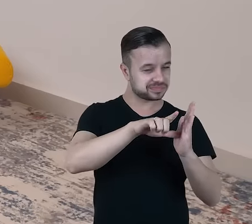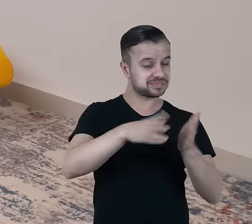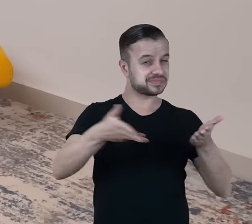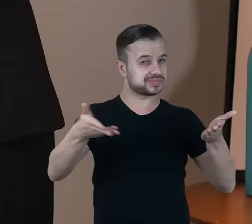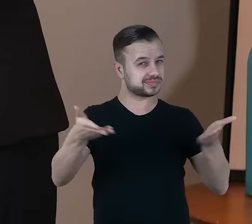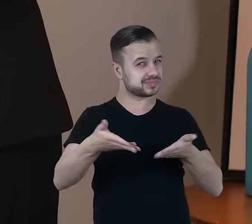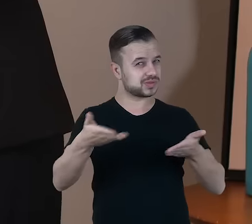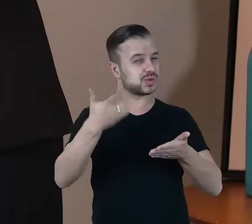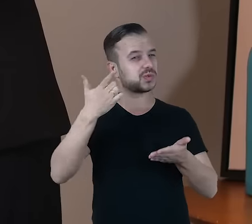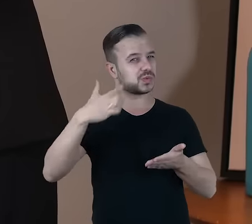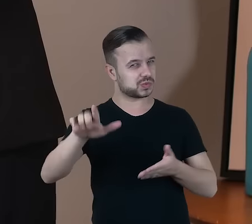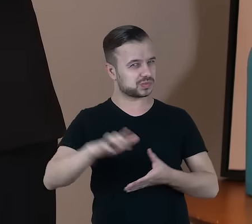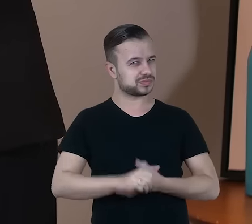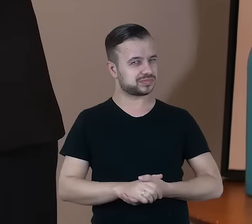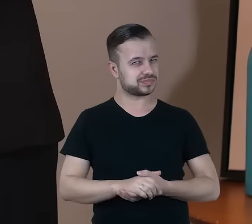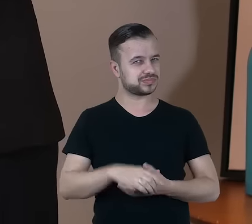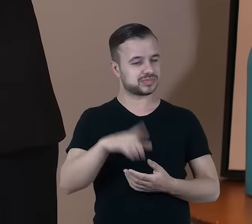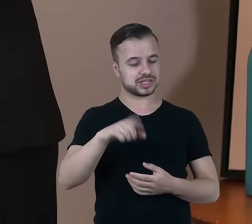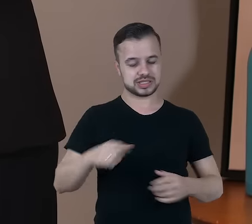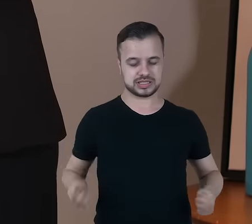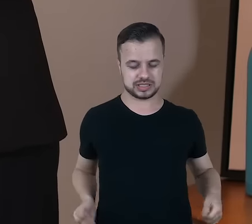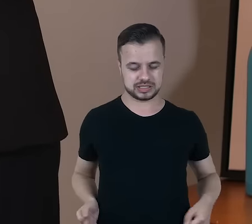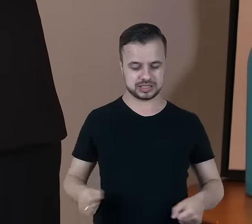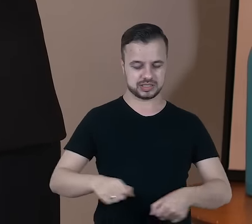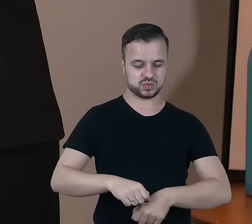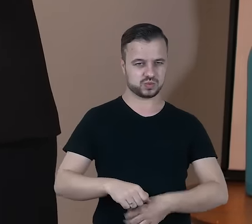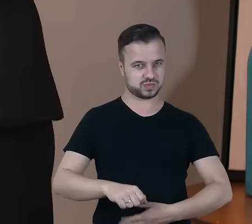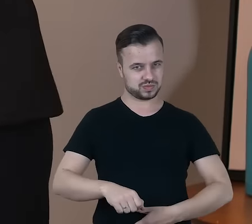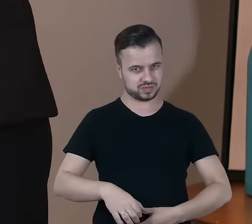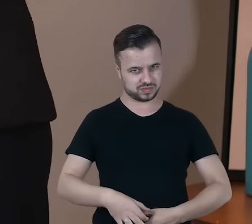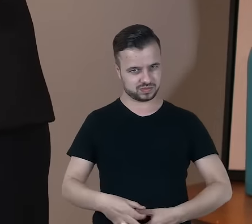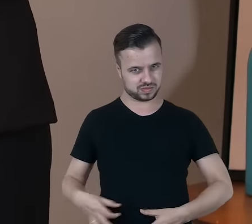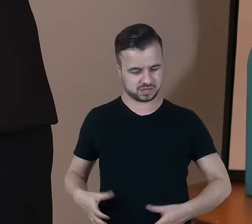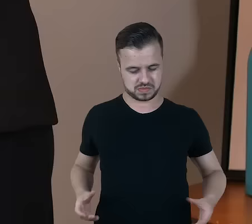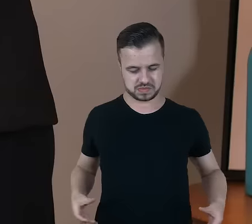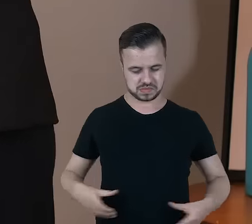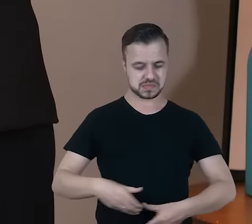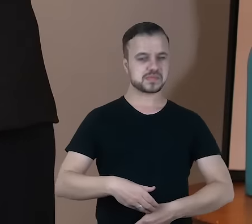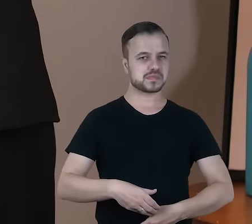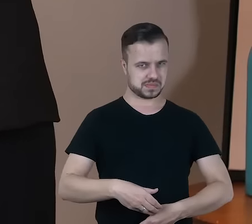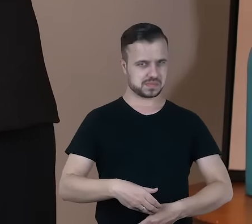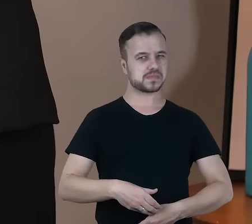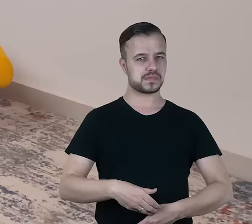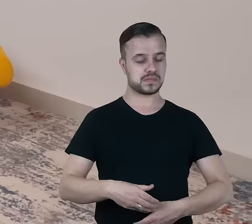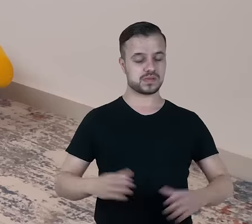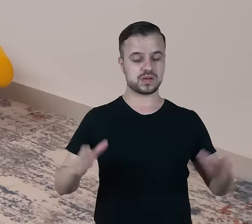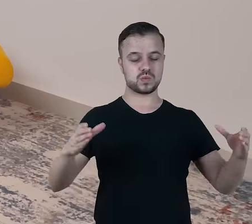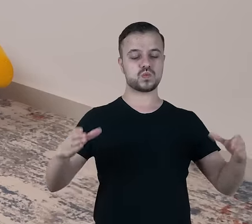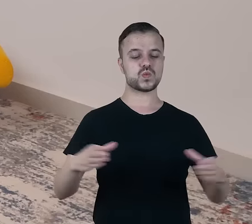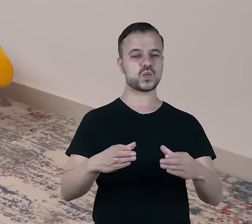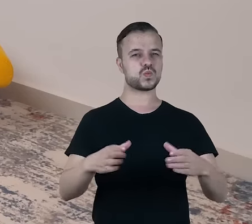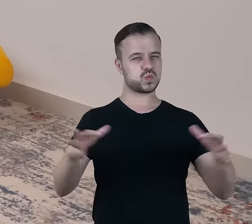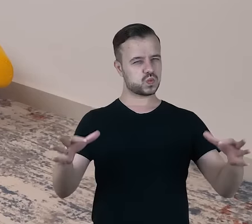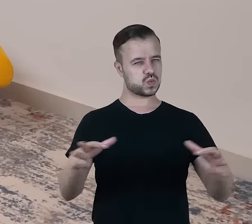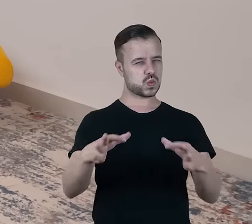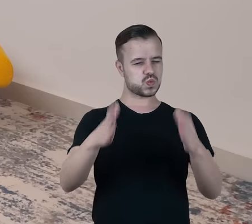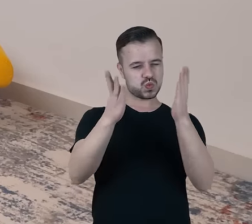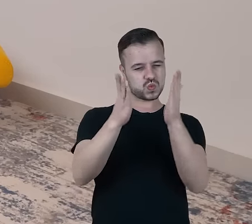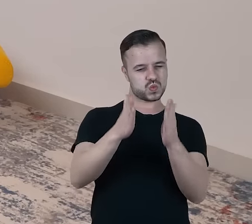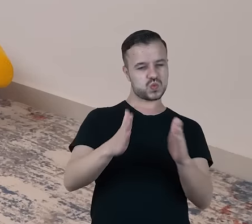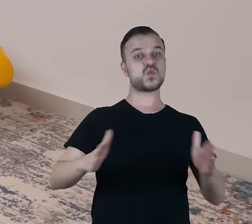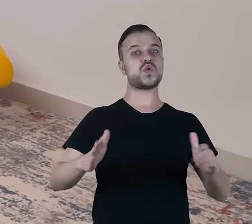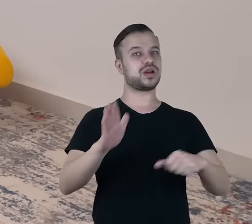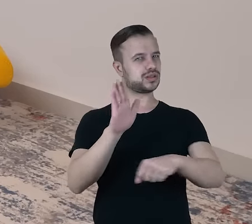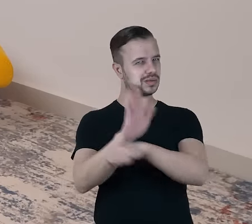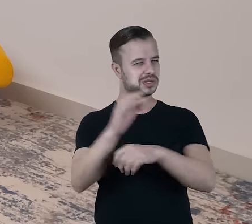de usá-lo, e aqui vai outra. Coloque um cinto por cima dele todo fechado. Além de marcar a cintura, vai deixar ele